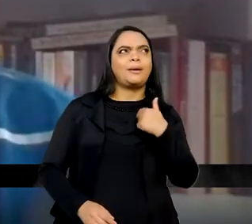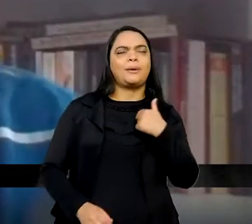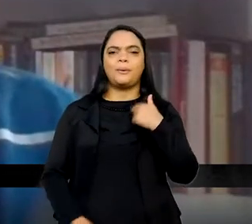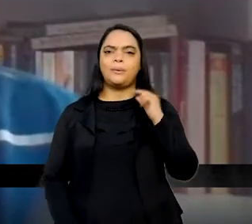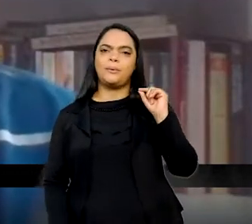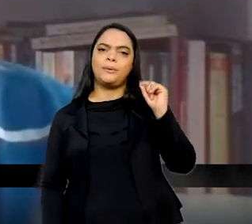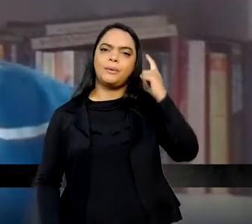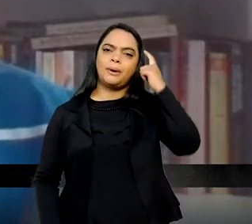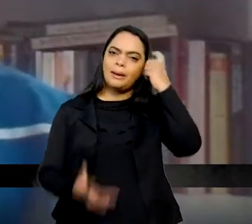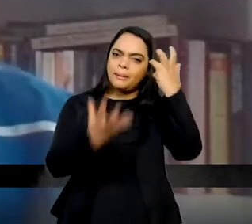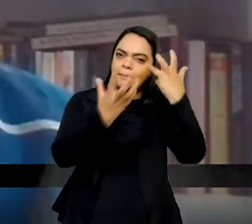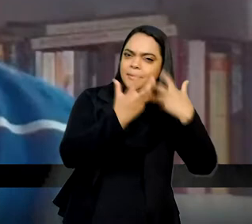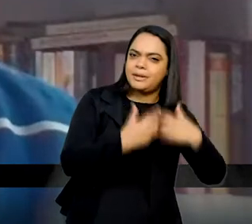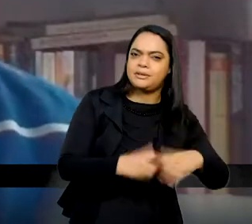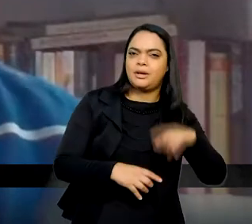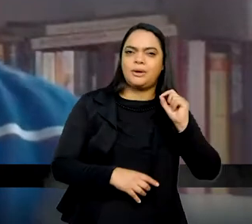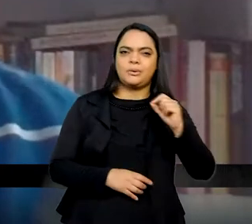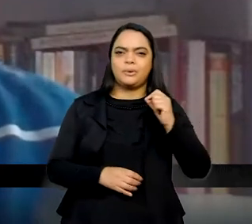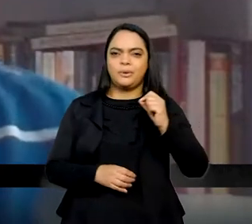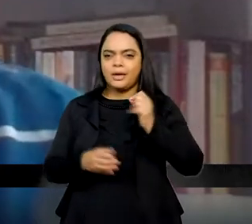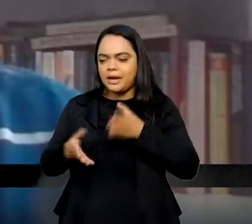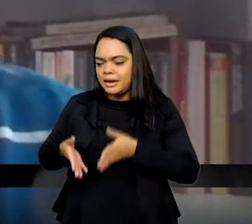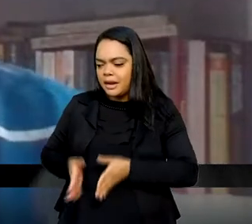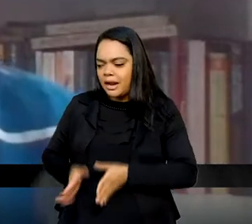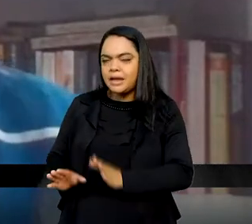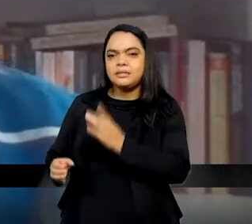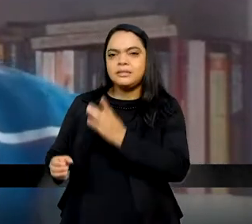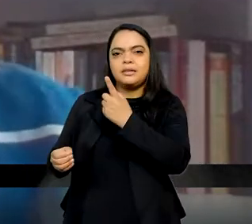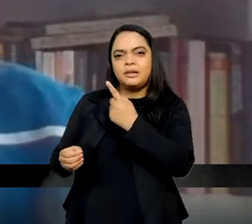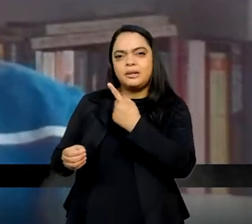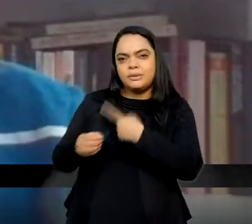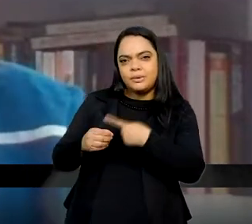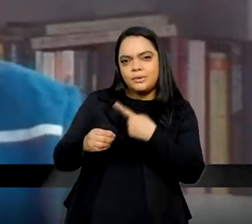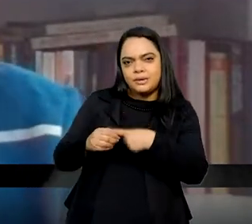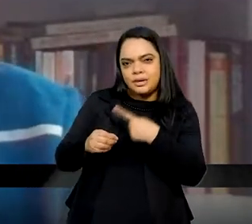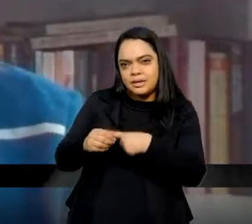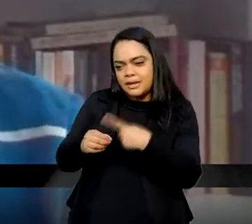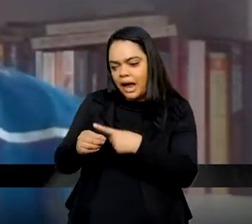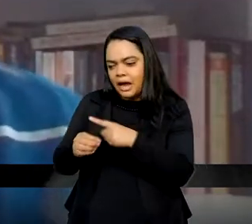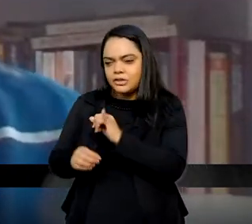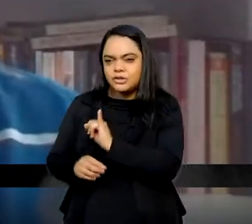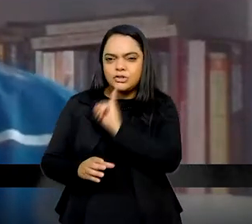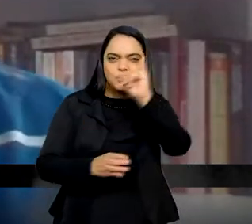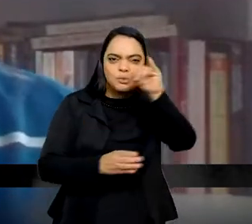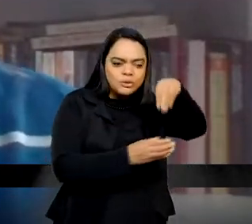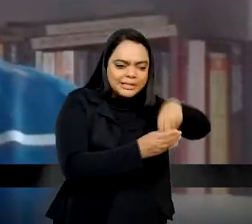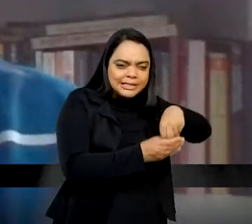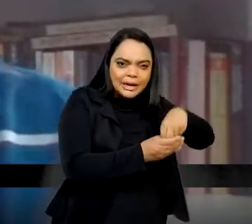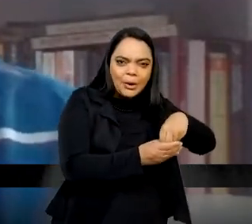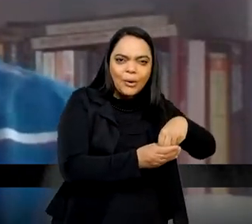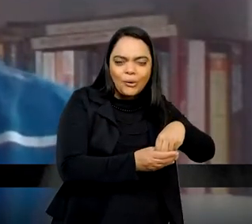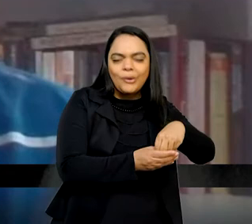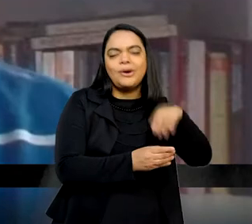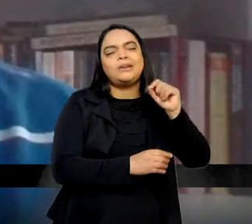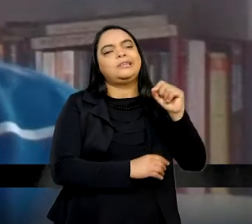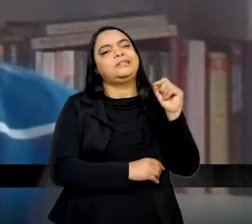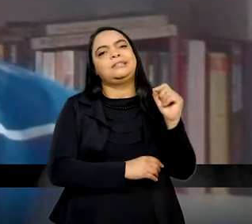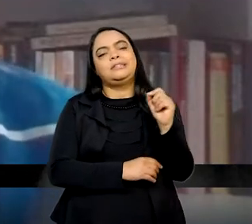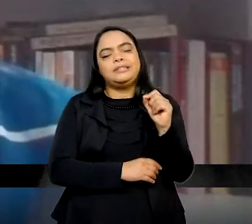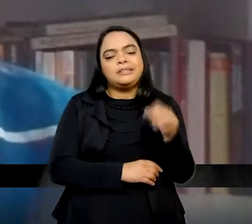pequeno e ir para uma cidade do interior, do Agreste Pernambucano, com histórias interessantíssimas que eu ouvia dos